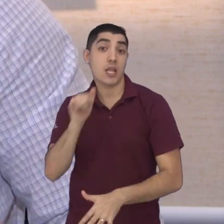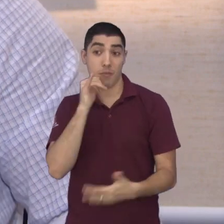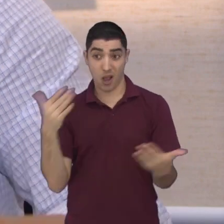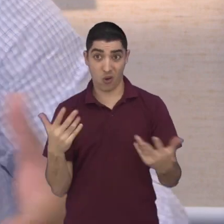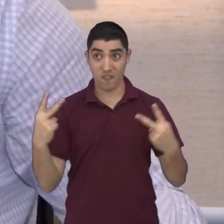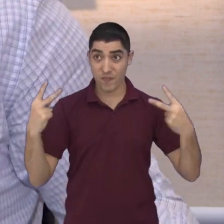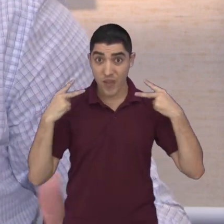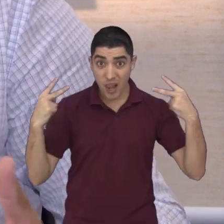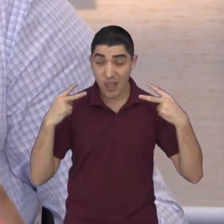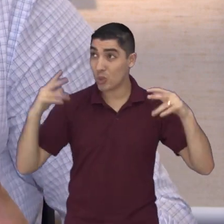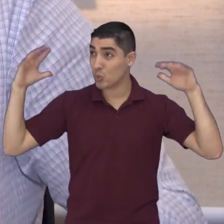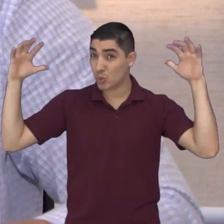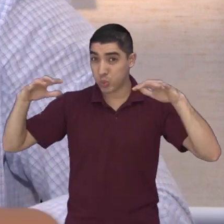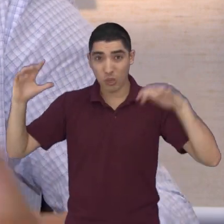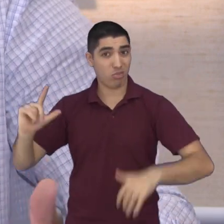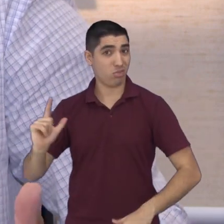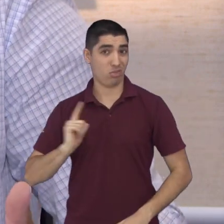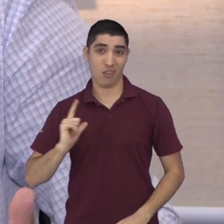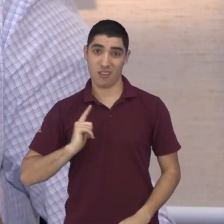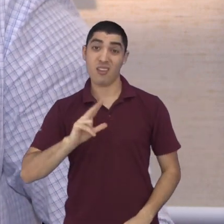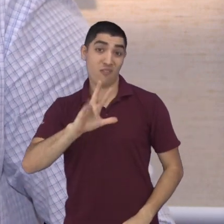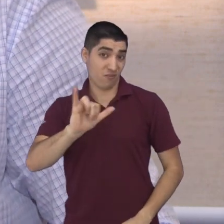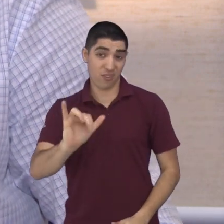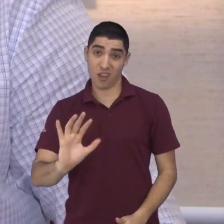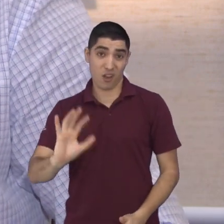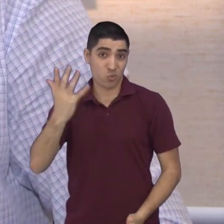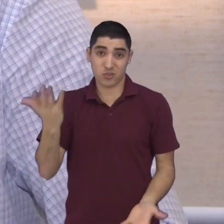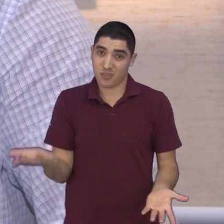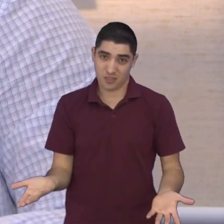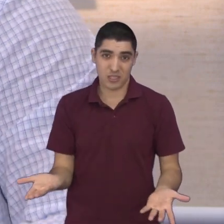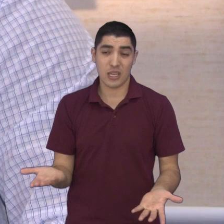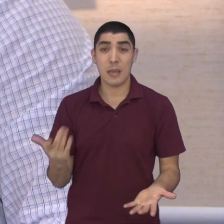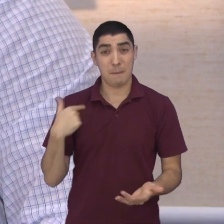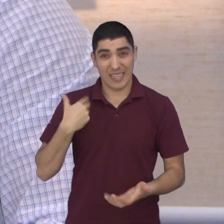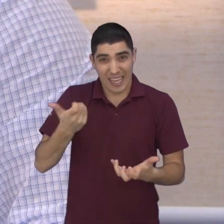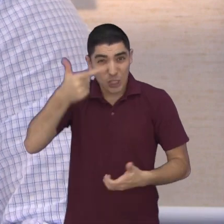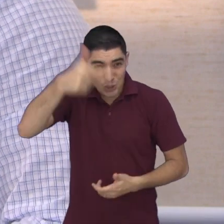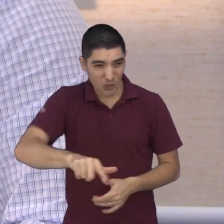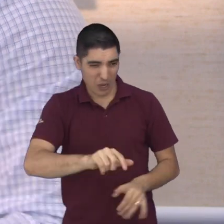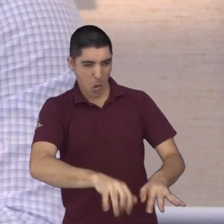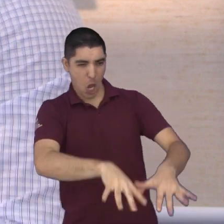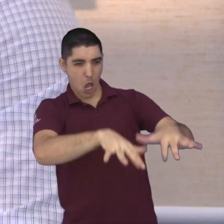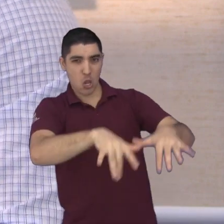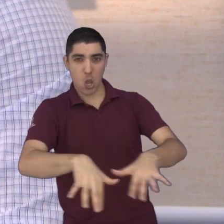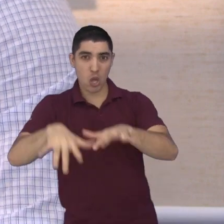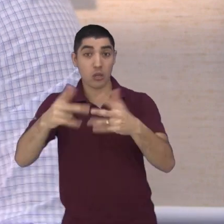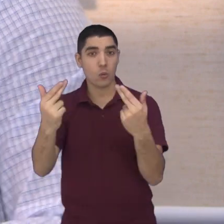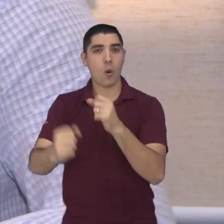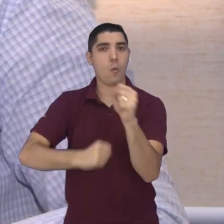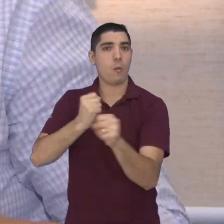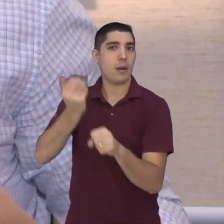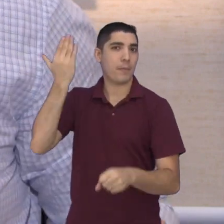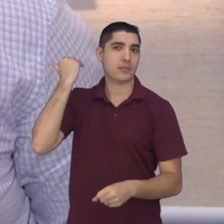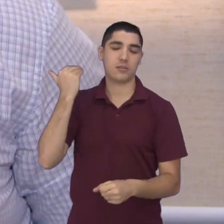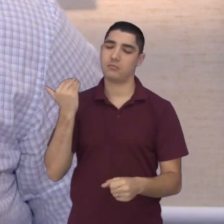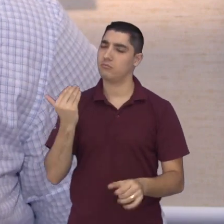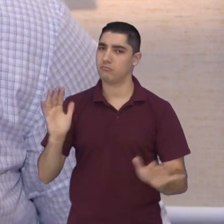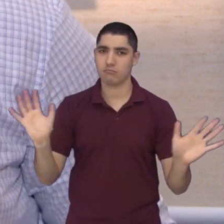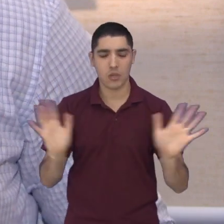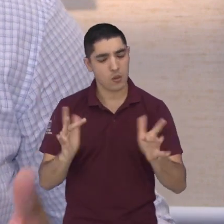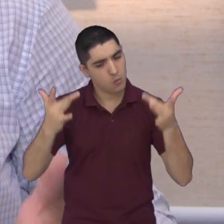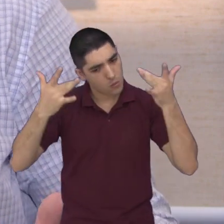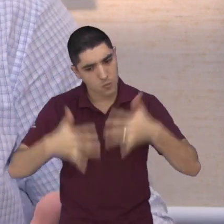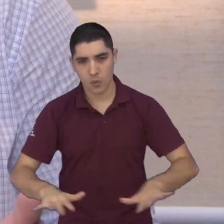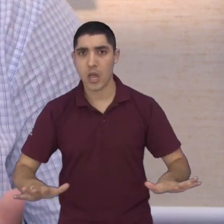que que que está aí e que as chuvas vão chegar né e nós não queremos que aconteça novamente o que aconteceu no ano